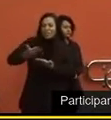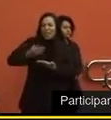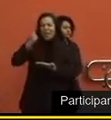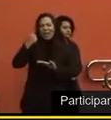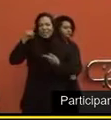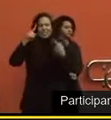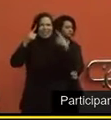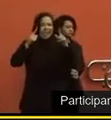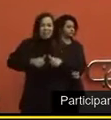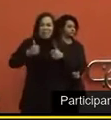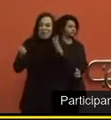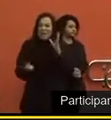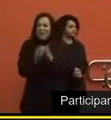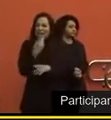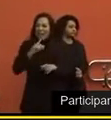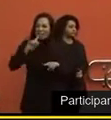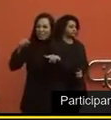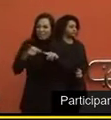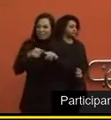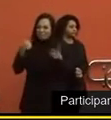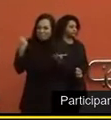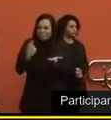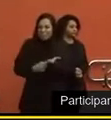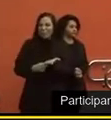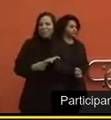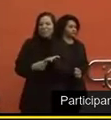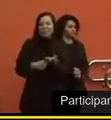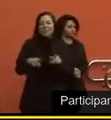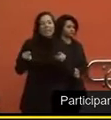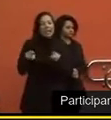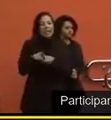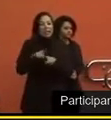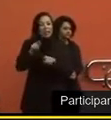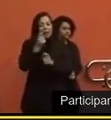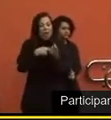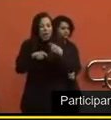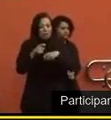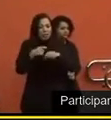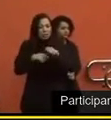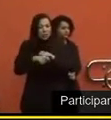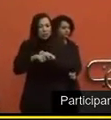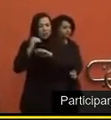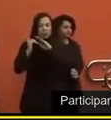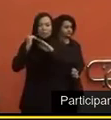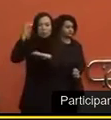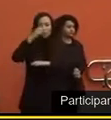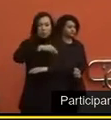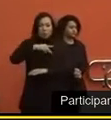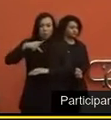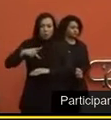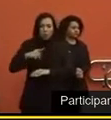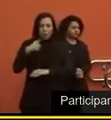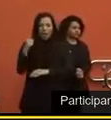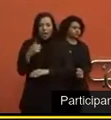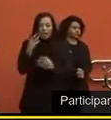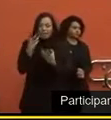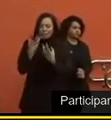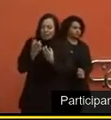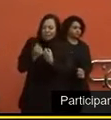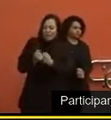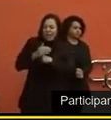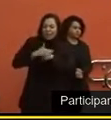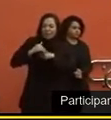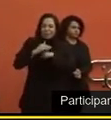são desenvolvidas e executadas. Contaremos ainda com a Administração Superior do Ministério Público, que nos acolheu com afeto e